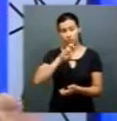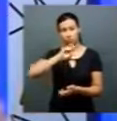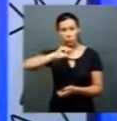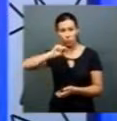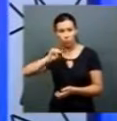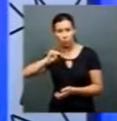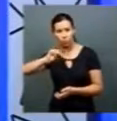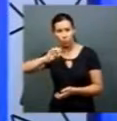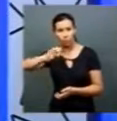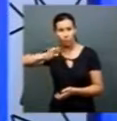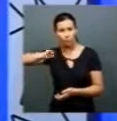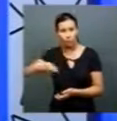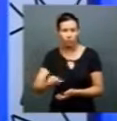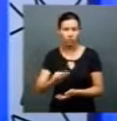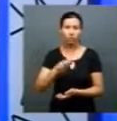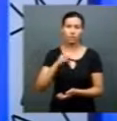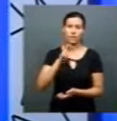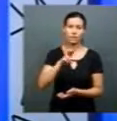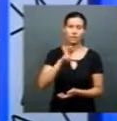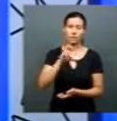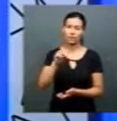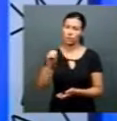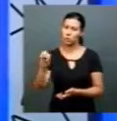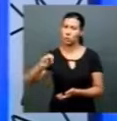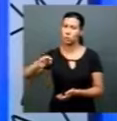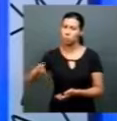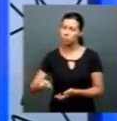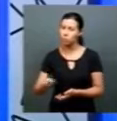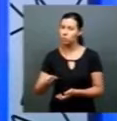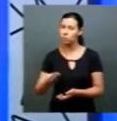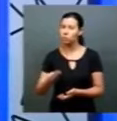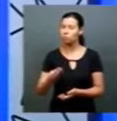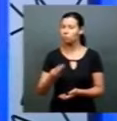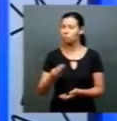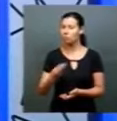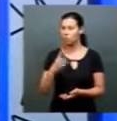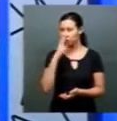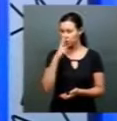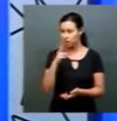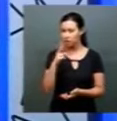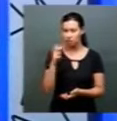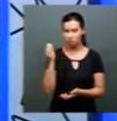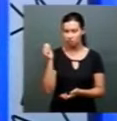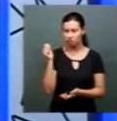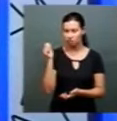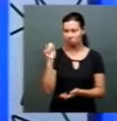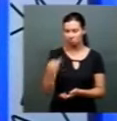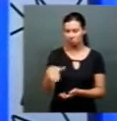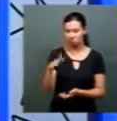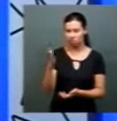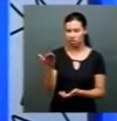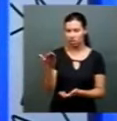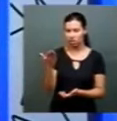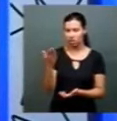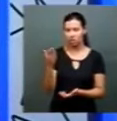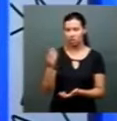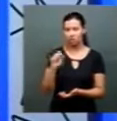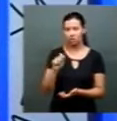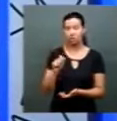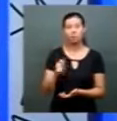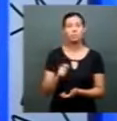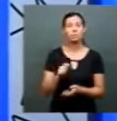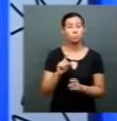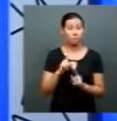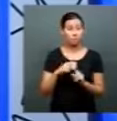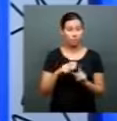mil... mas isso não quer dizer que a empresa não teve sucesso. É muito pelo contrário, ela teve sucesso e por um conjunto de fatores, ela